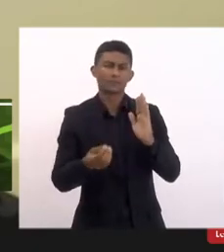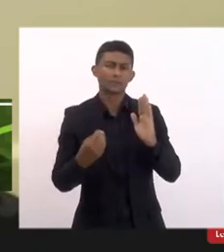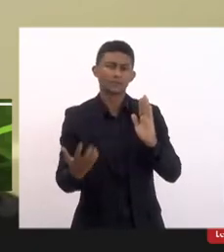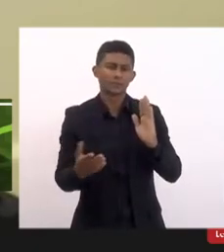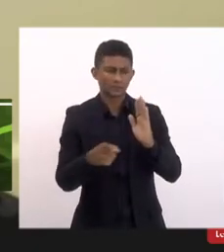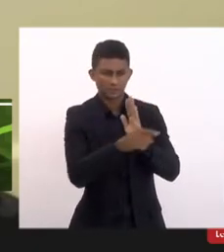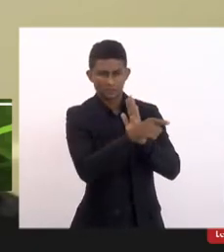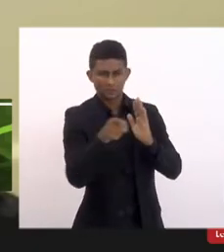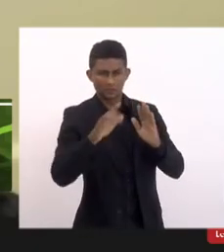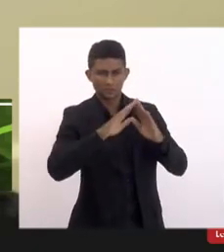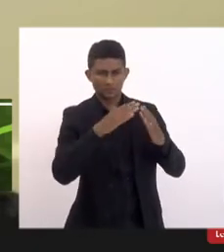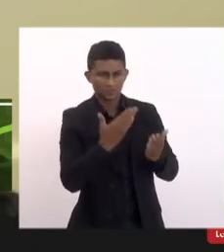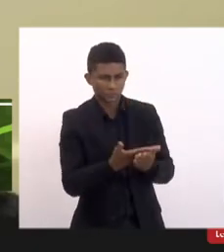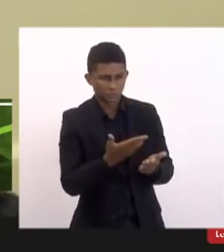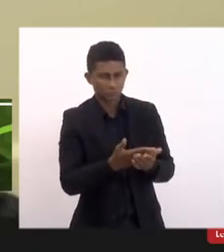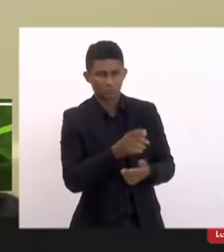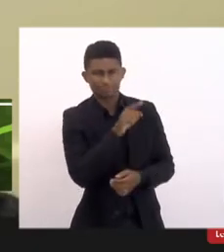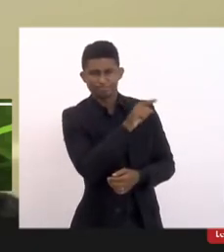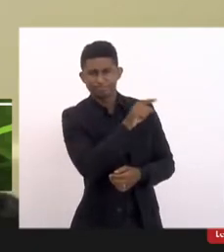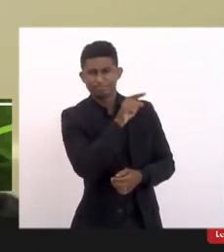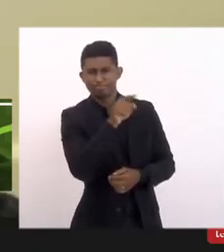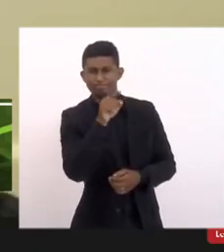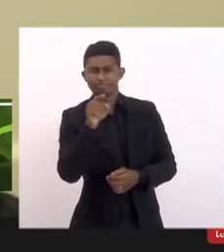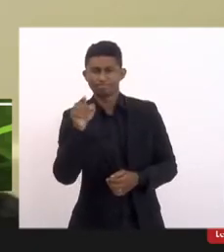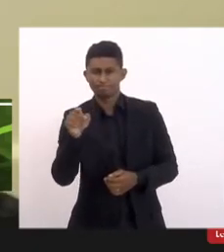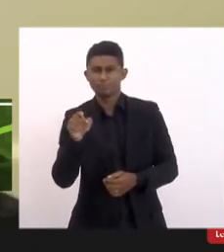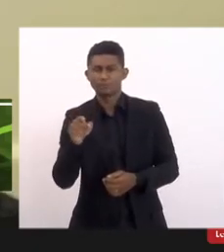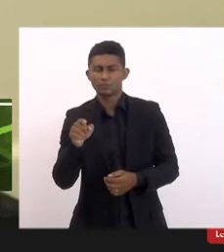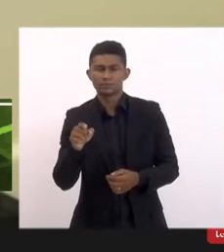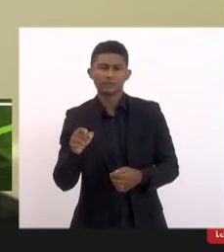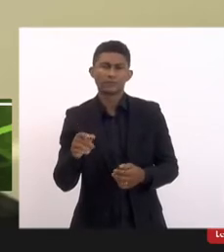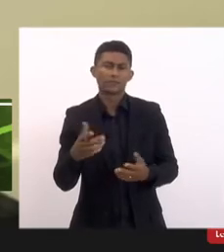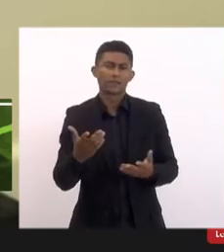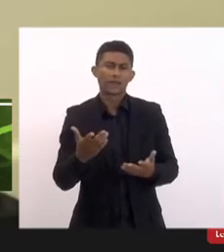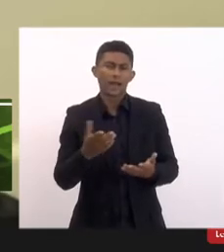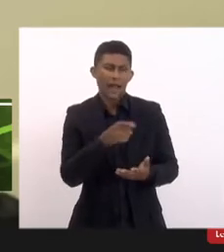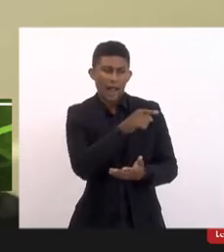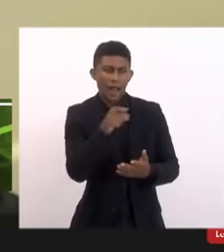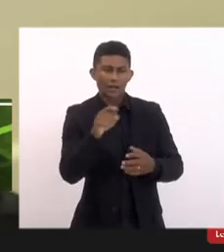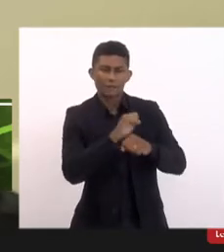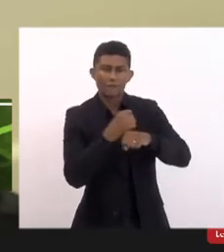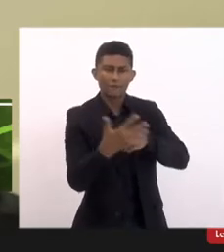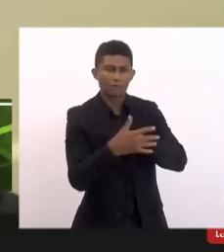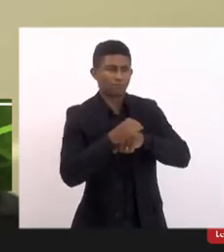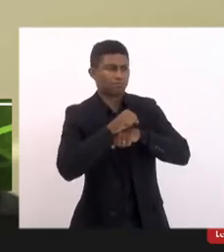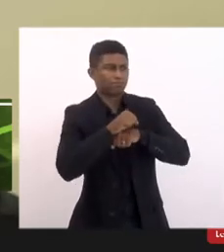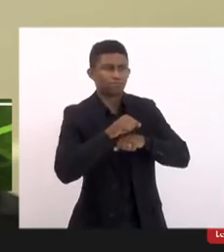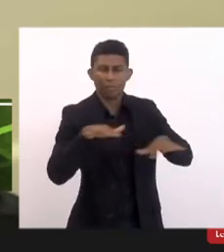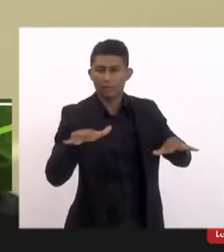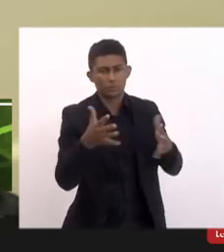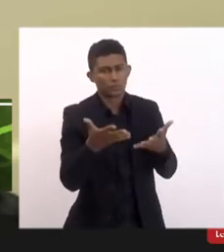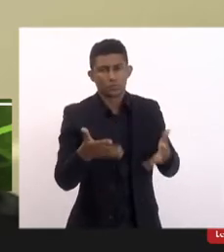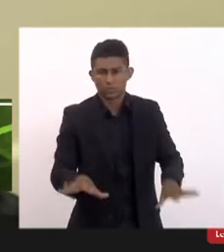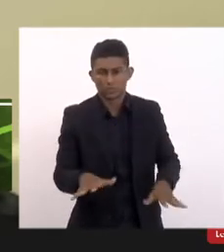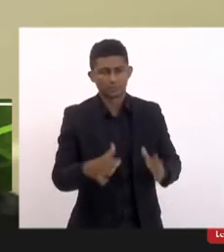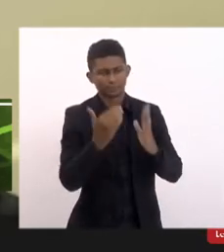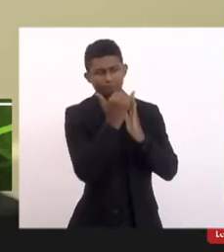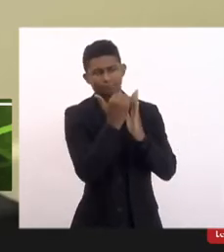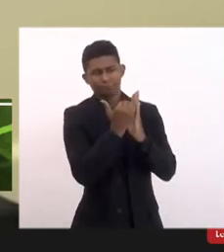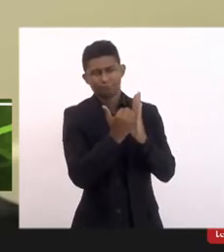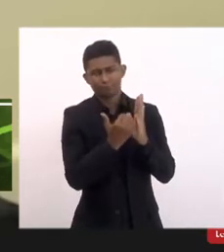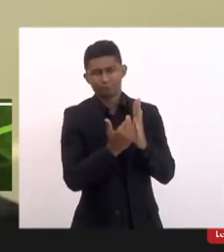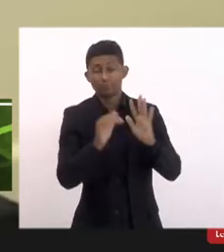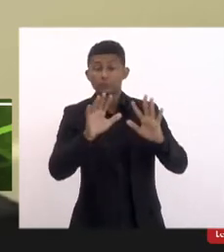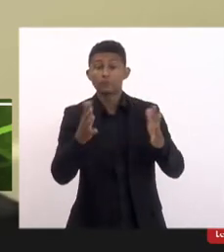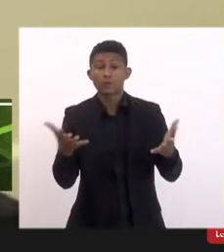escolas não fossem um polo de disseminação do vírus. Mas hoje a gente está numa condição bem mais tranquila,